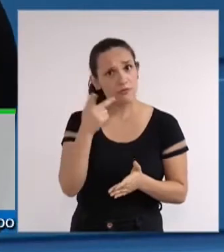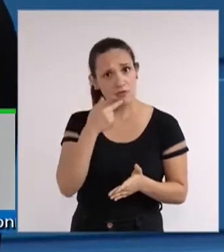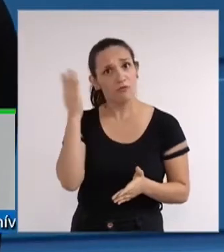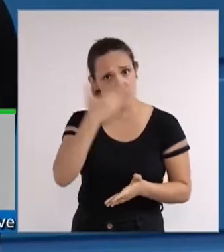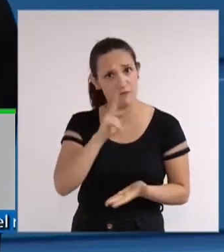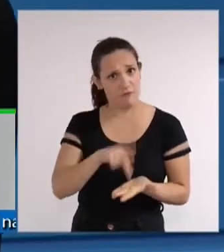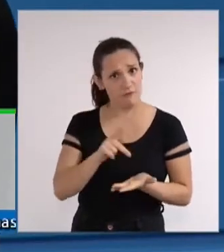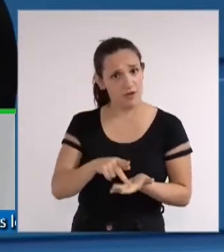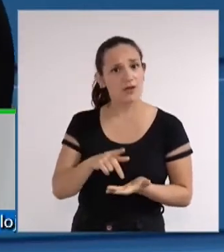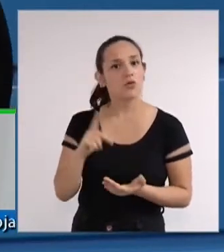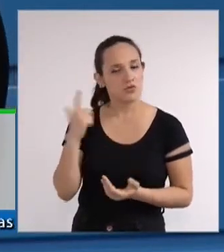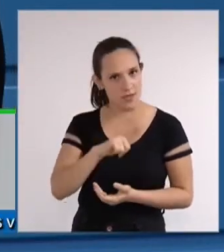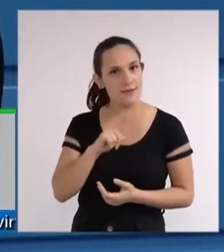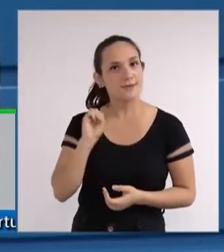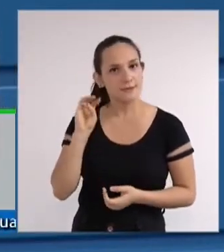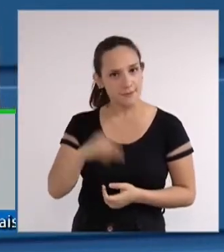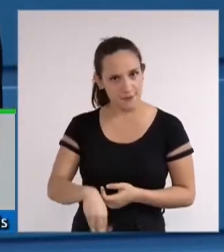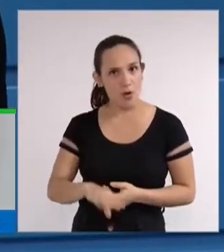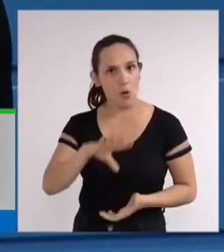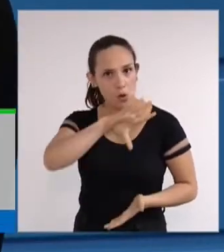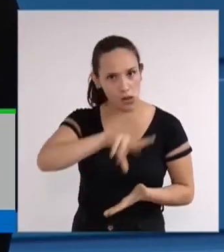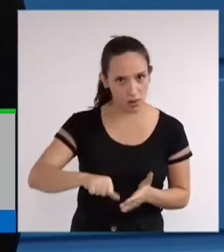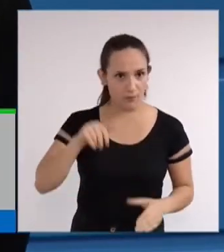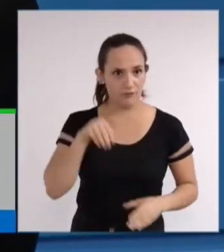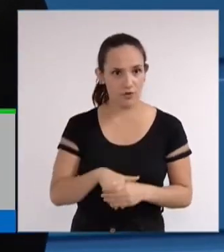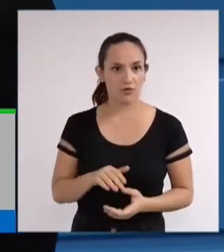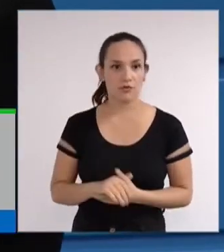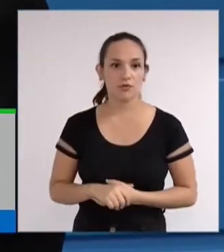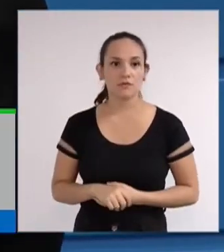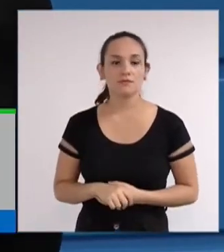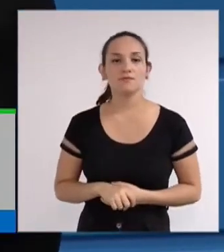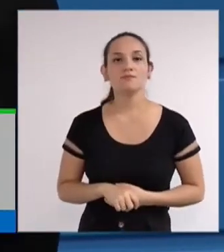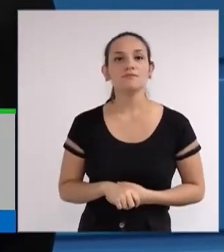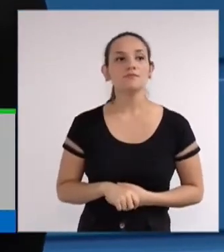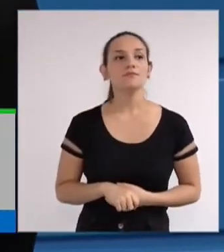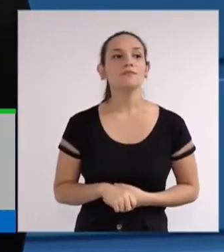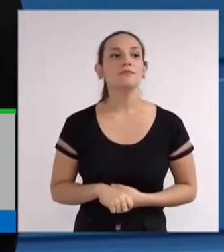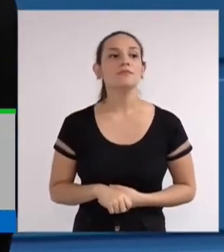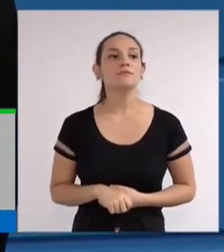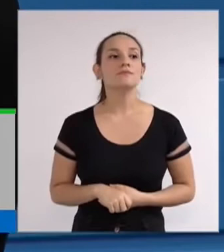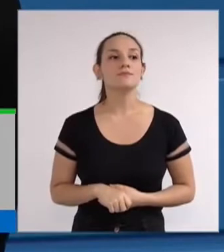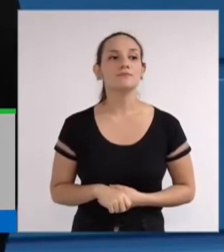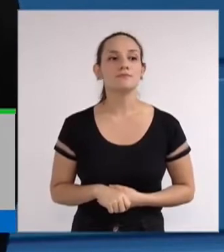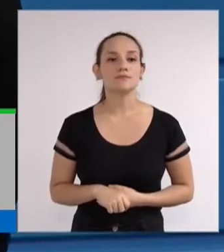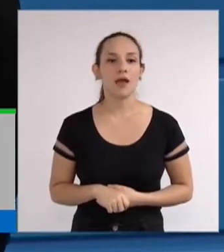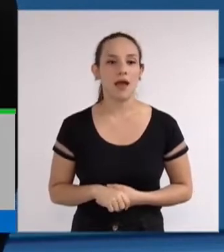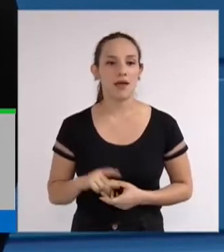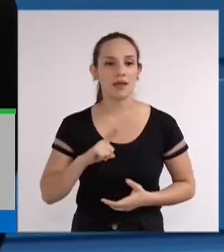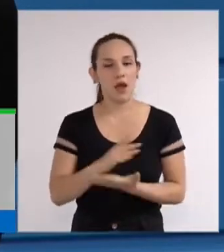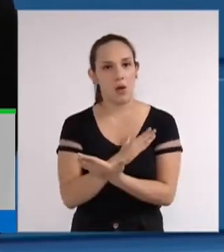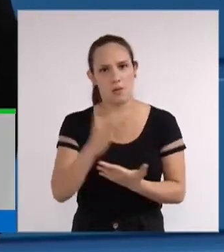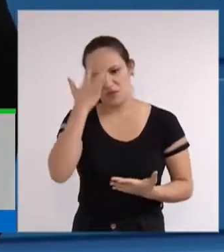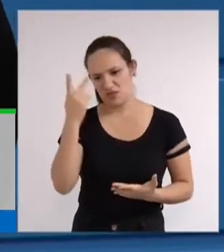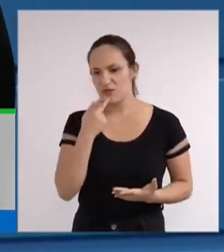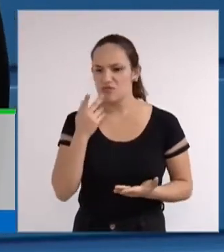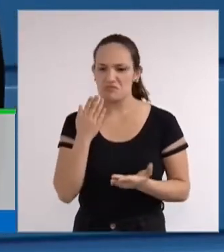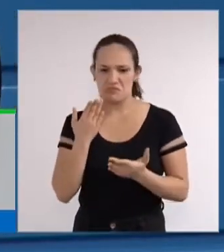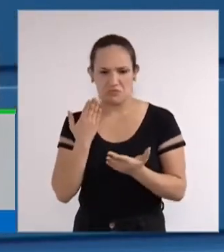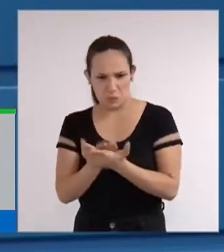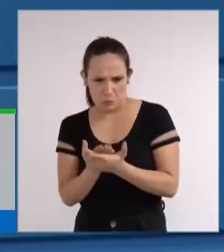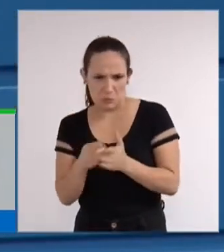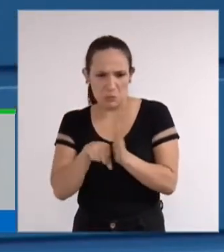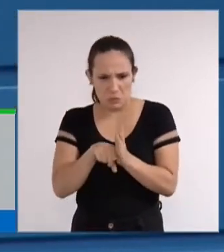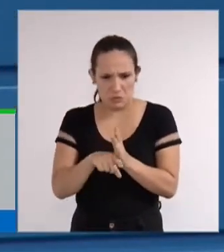que se consegue fraudar as urnas eletrônicas, né? E aí, nos estudos, eles implantaram um sistema dizendo, não, nós regularizamos tudo aquilo que poderia